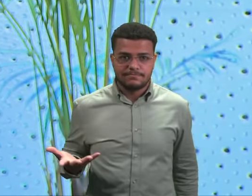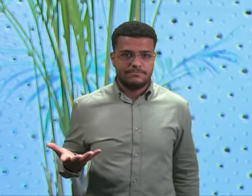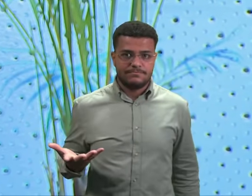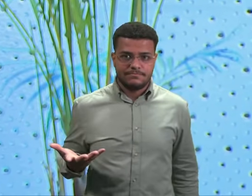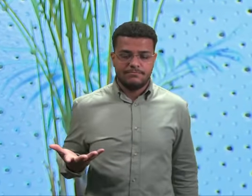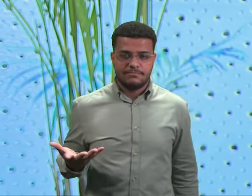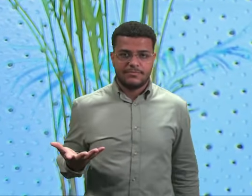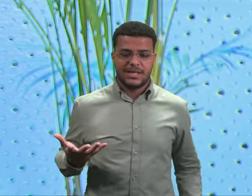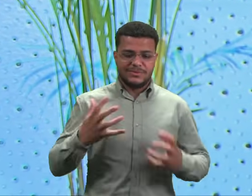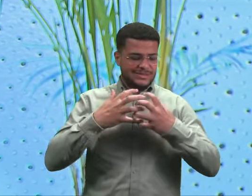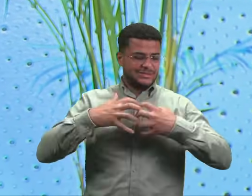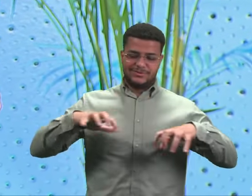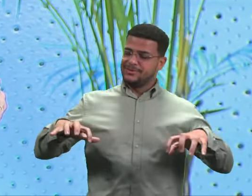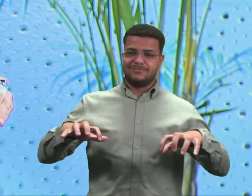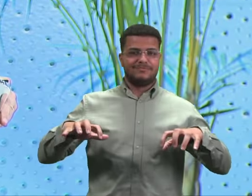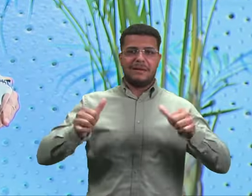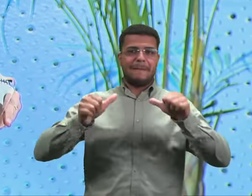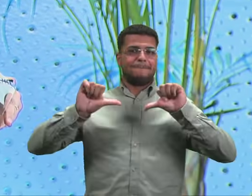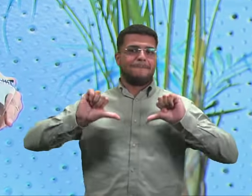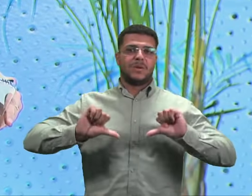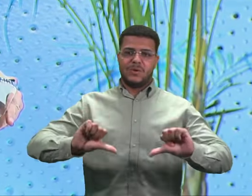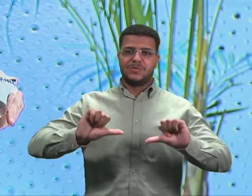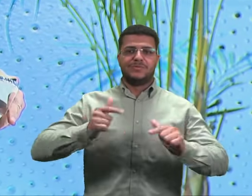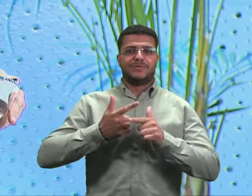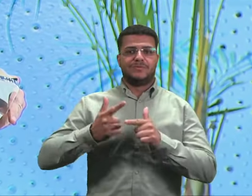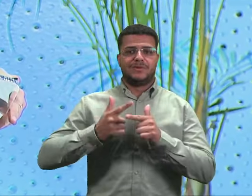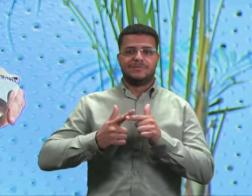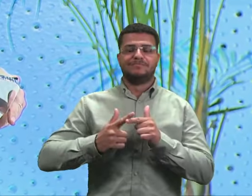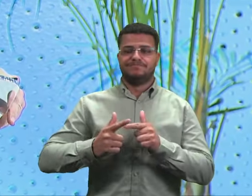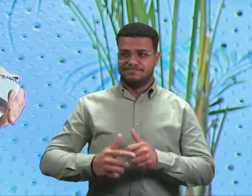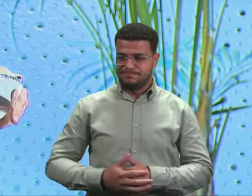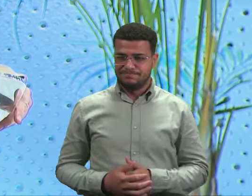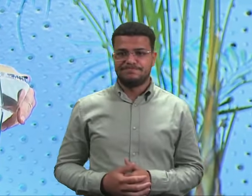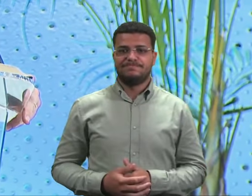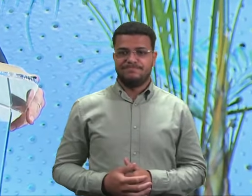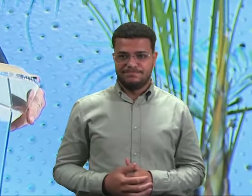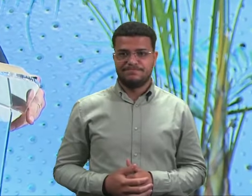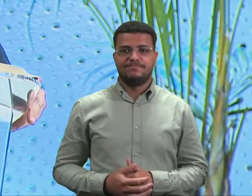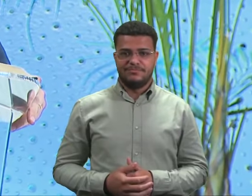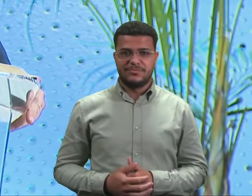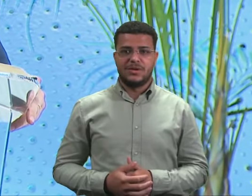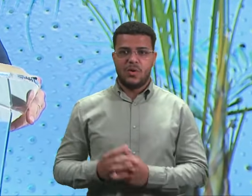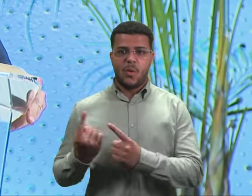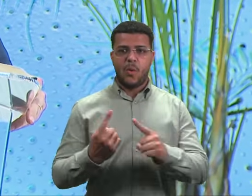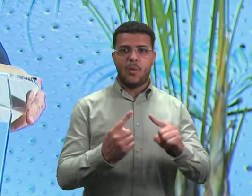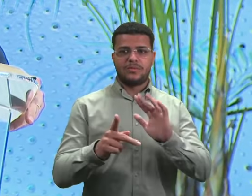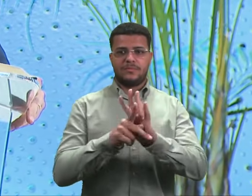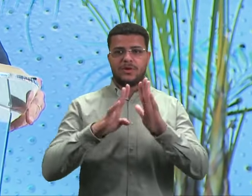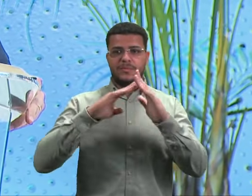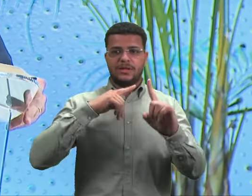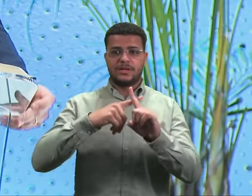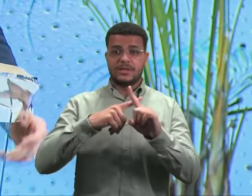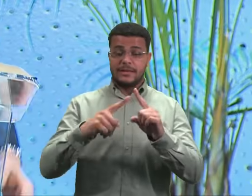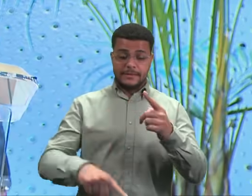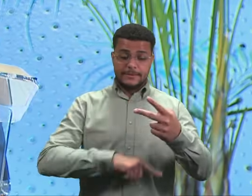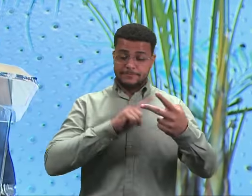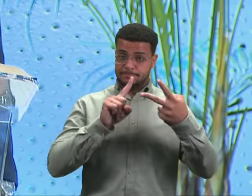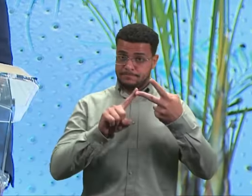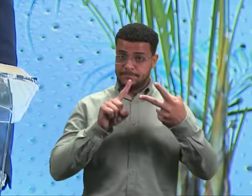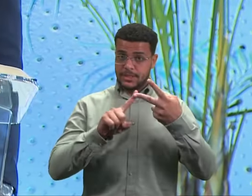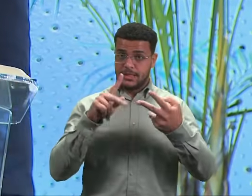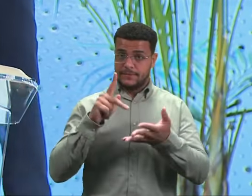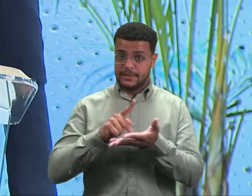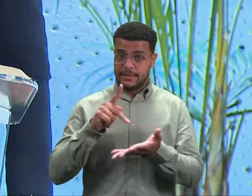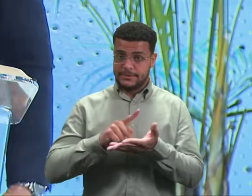Desunião, pior arma do inimigo. Pior arma do inimigo contra a sua igreja. Segunda e terceira grandes